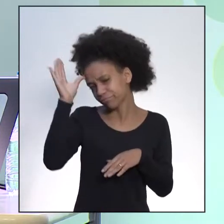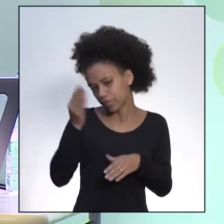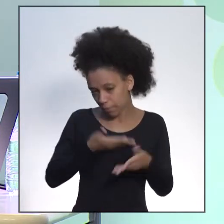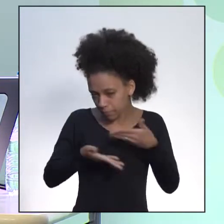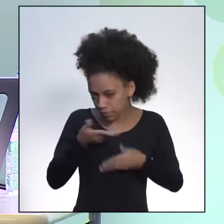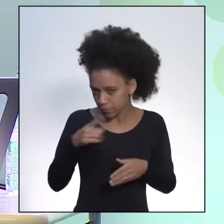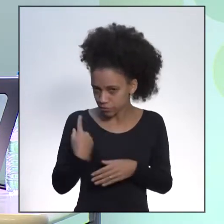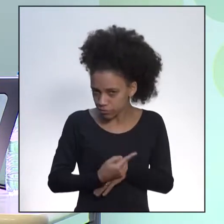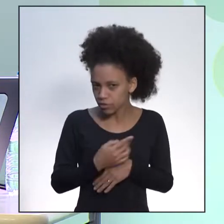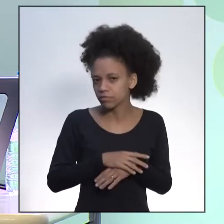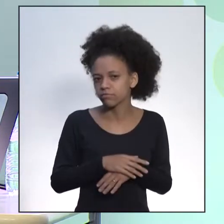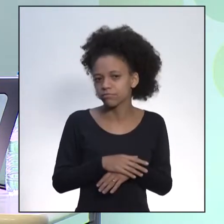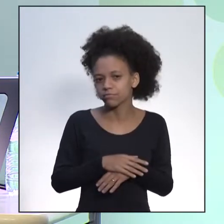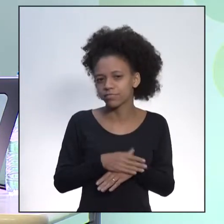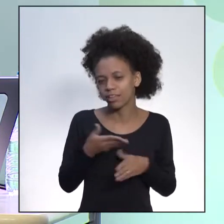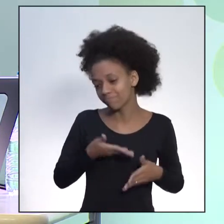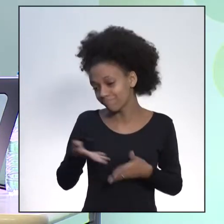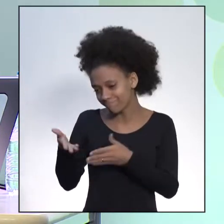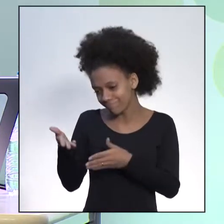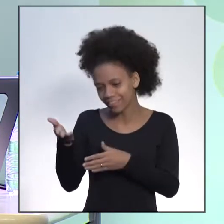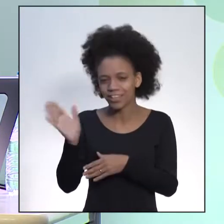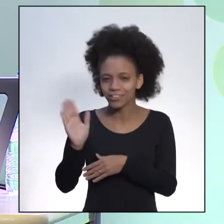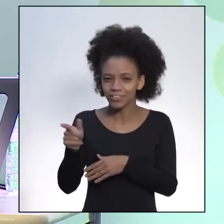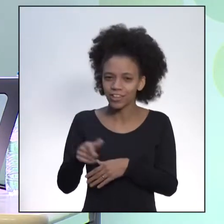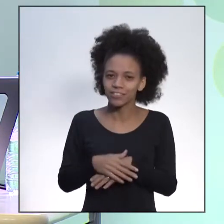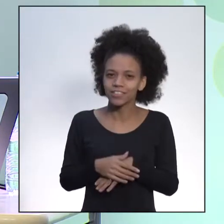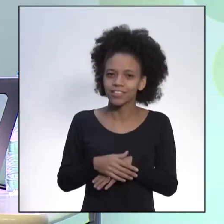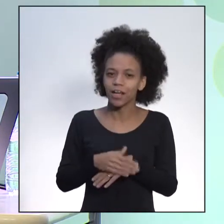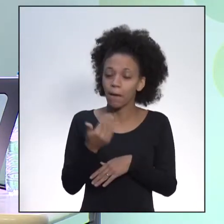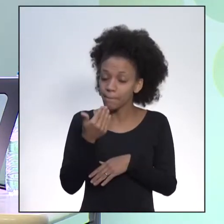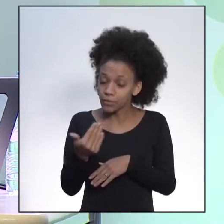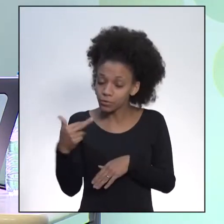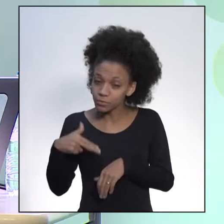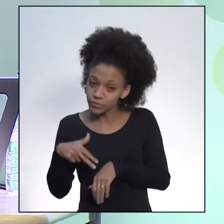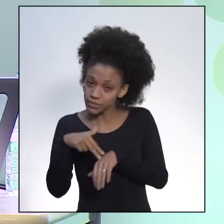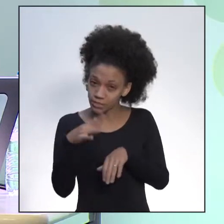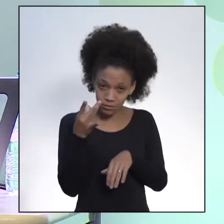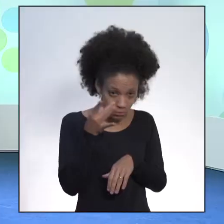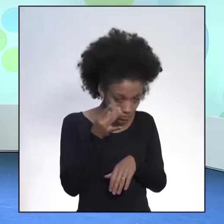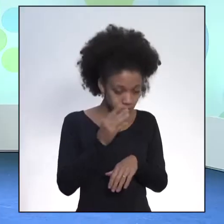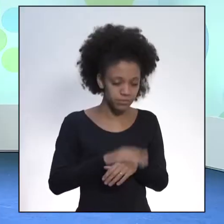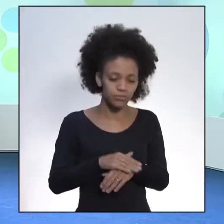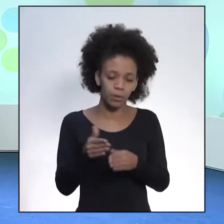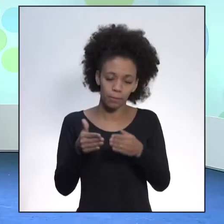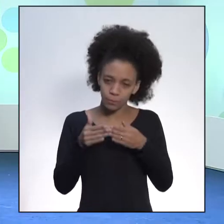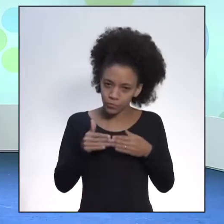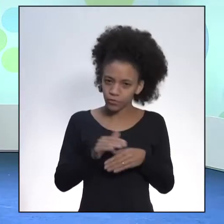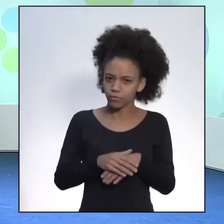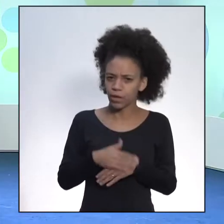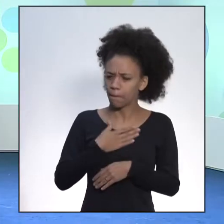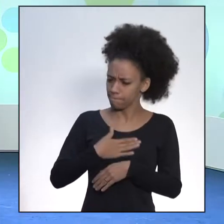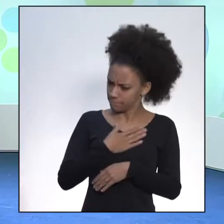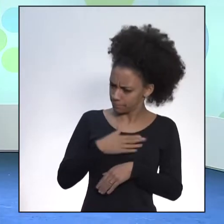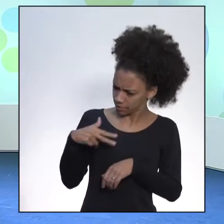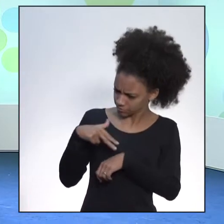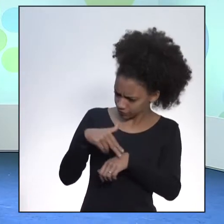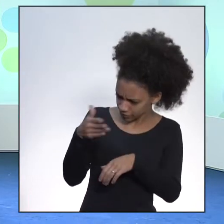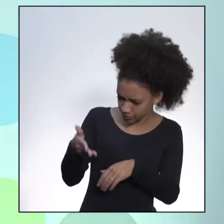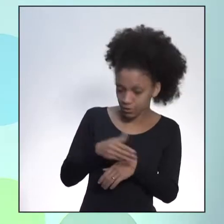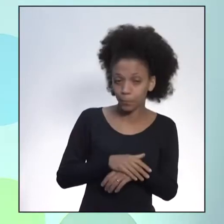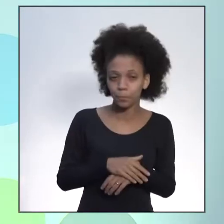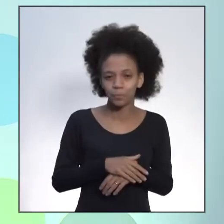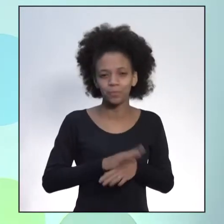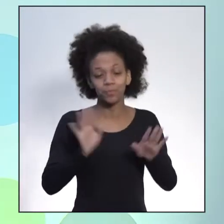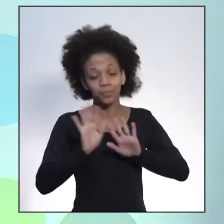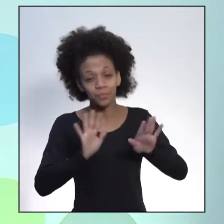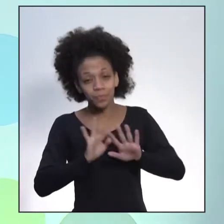nós. Quero já passar a bola para você, Ariana, e pedir para que você se apresente para a nossa audiência, por favor. Prazer ter você aqui, tá? Obrigada.